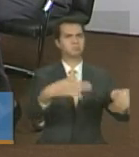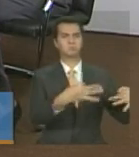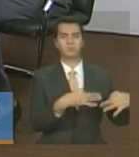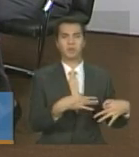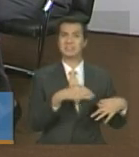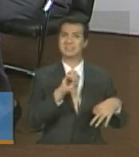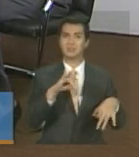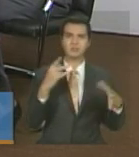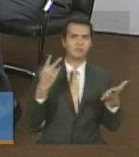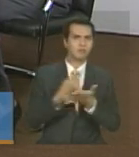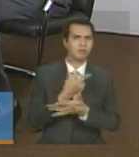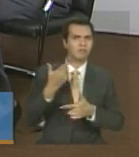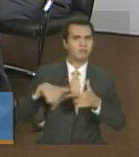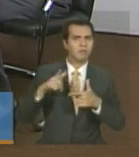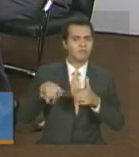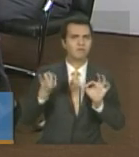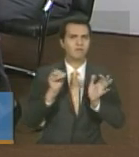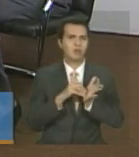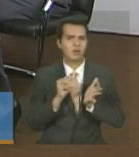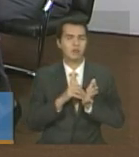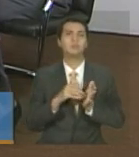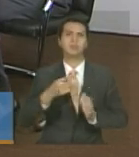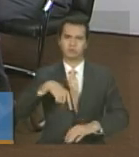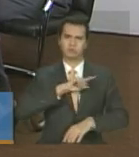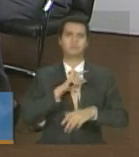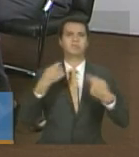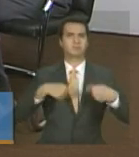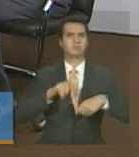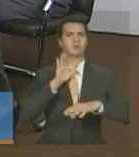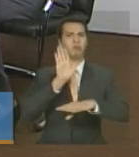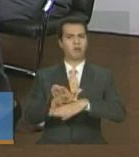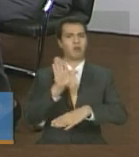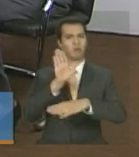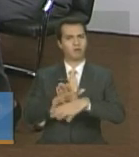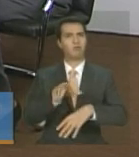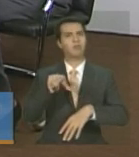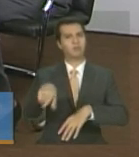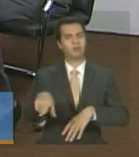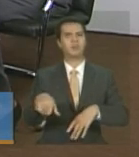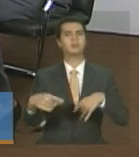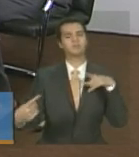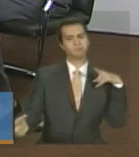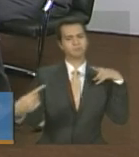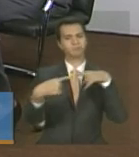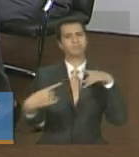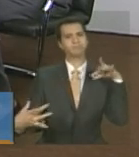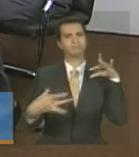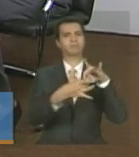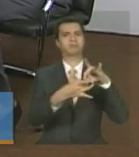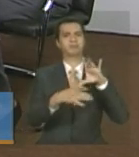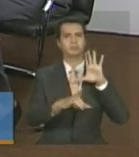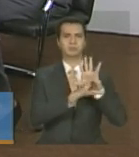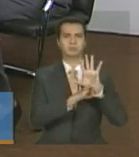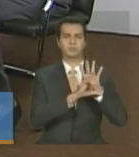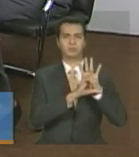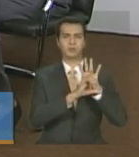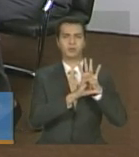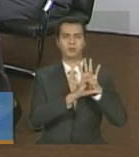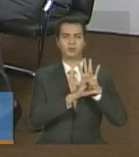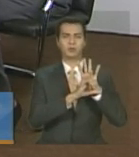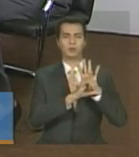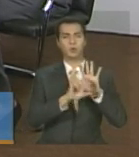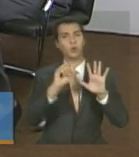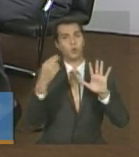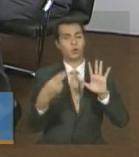está, é porque precisamos apoiar essas entidades para que elas prestem isso de acordo com as normativas, ou se precisamos rever as